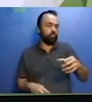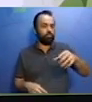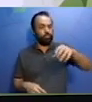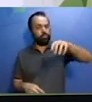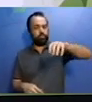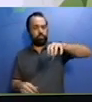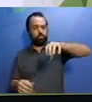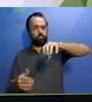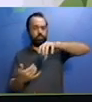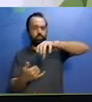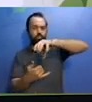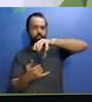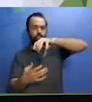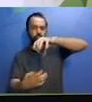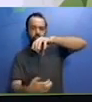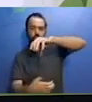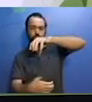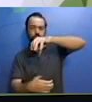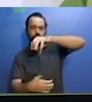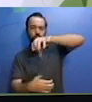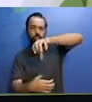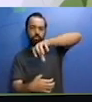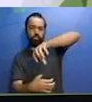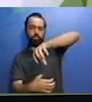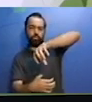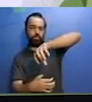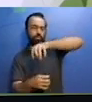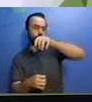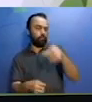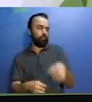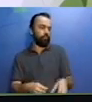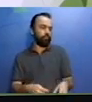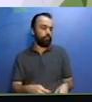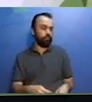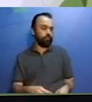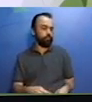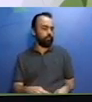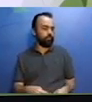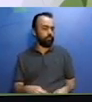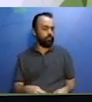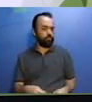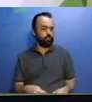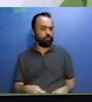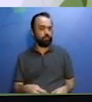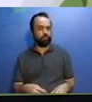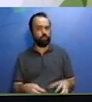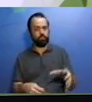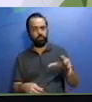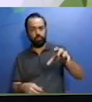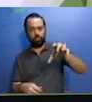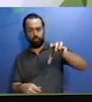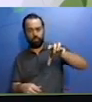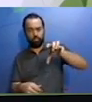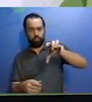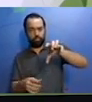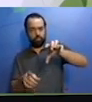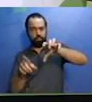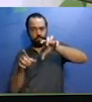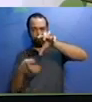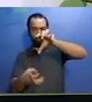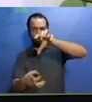tirar esse líquido, né, que a gente chama de sobrenadante aqui do recipiente. Você pode verter o recipiente